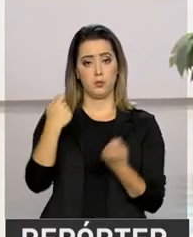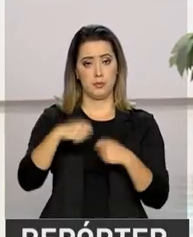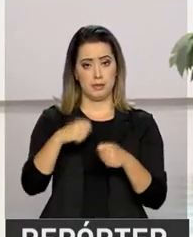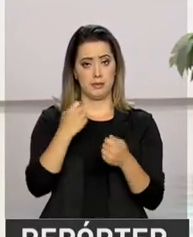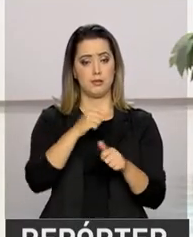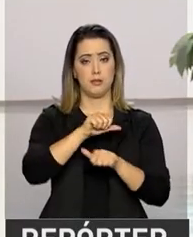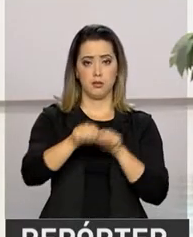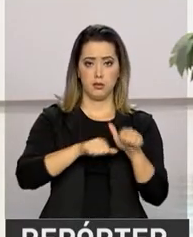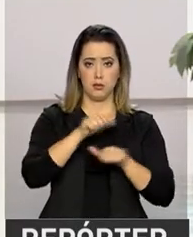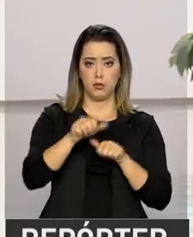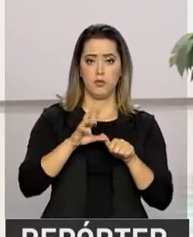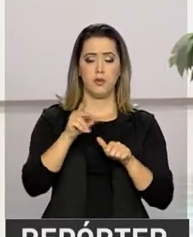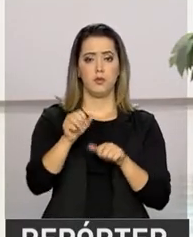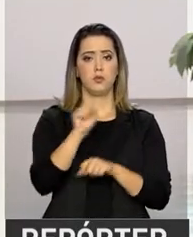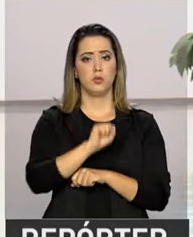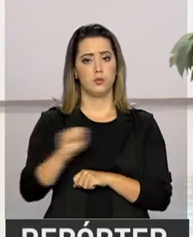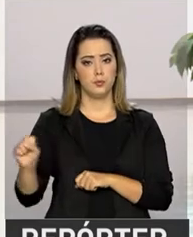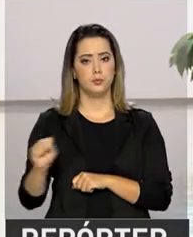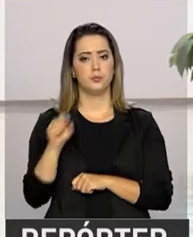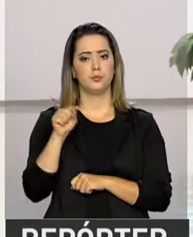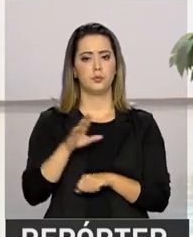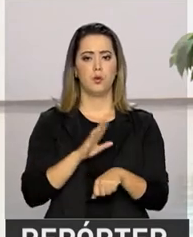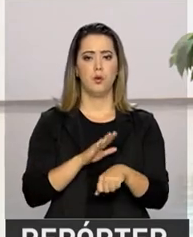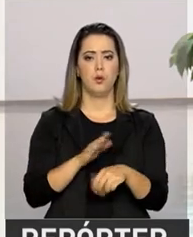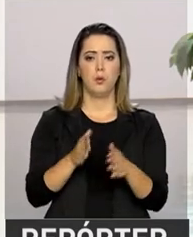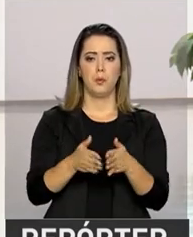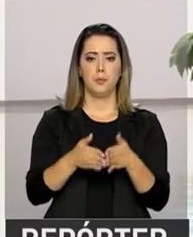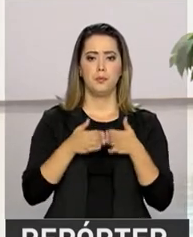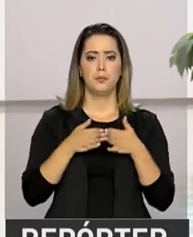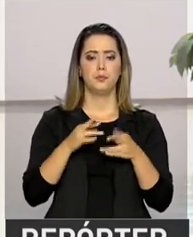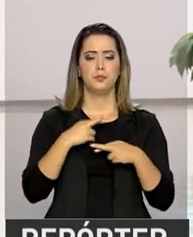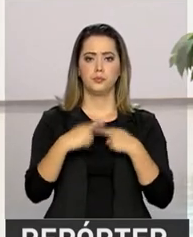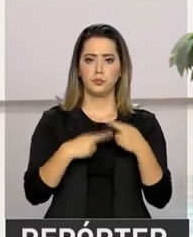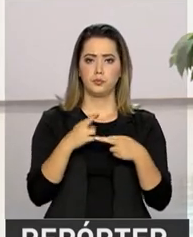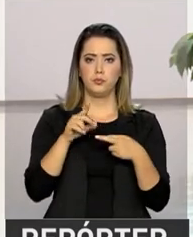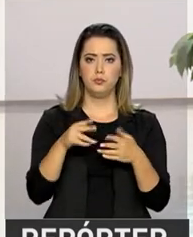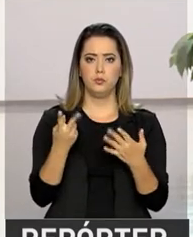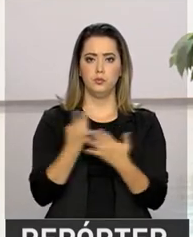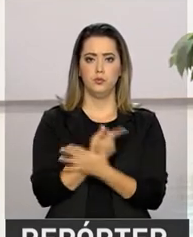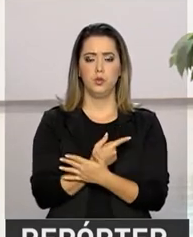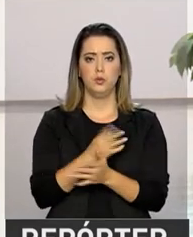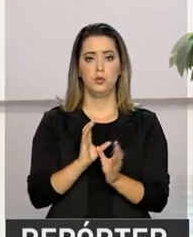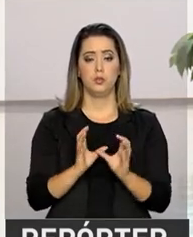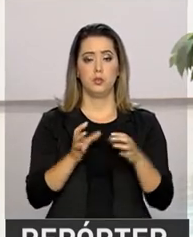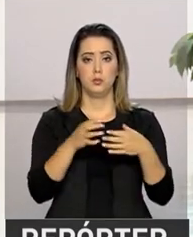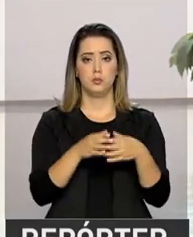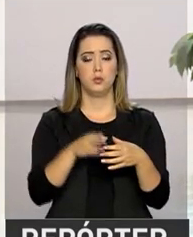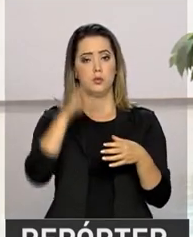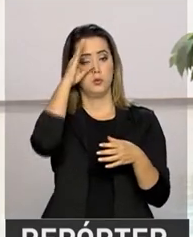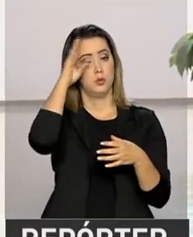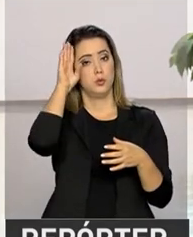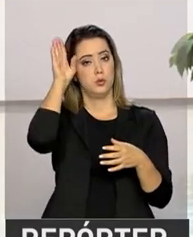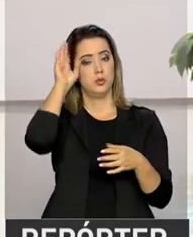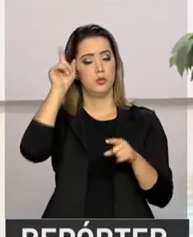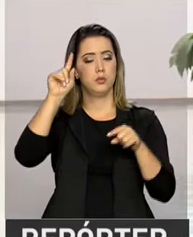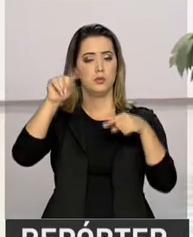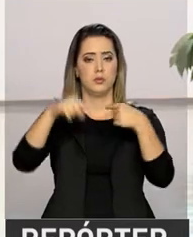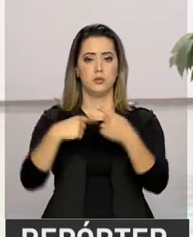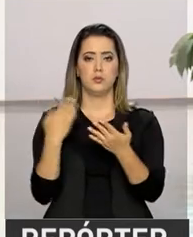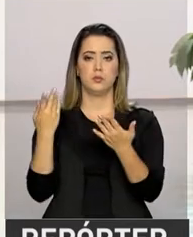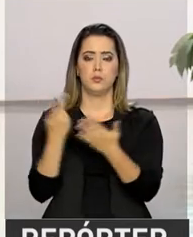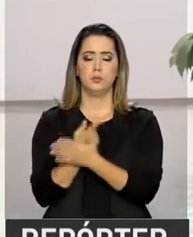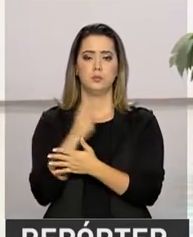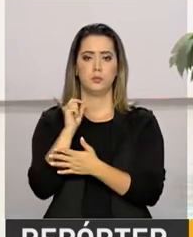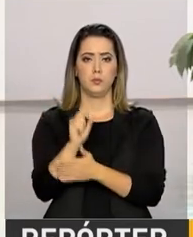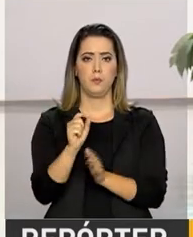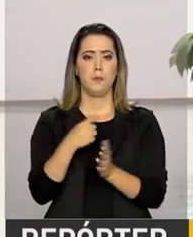contrato a cada semestre o pedido de renovação primeiro é feito pelas instituições de ensino e depois nos